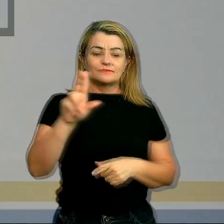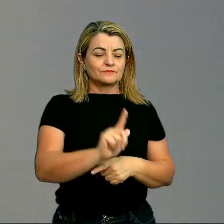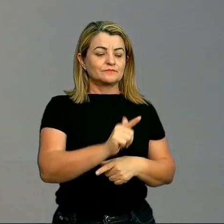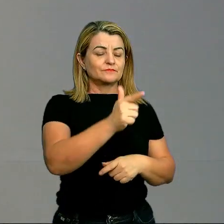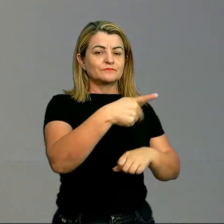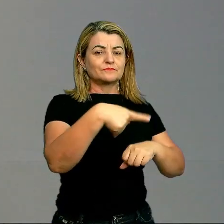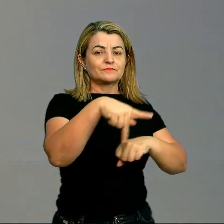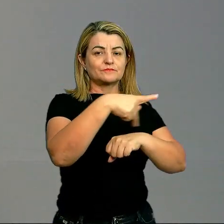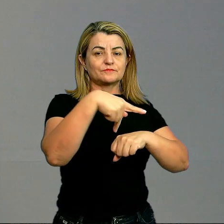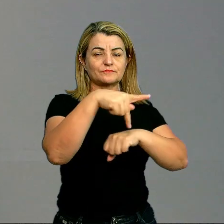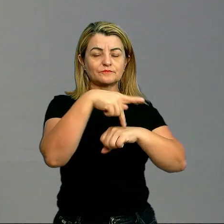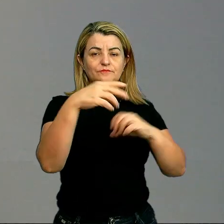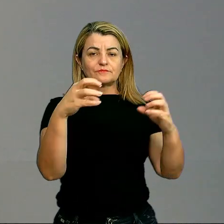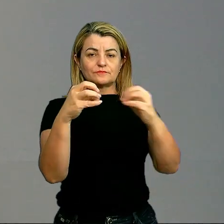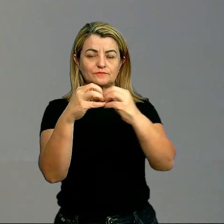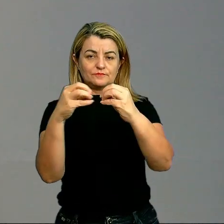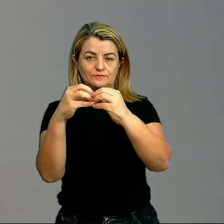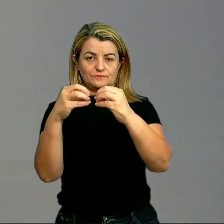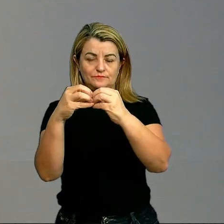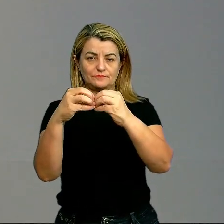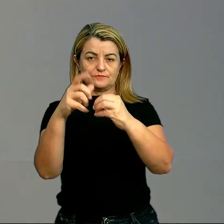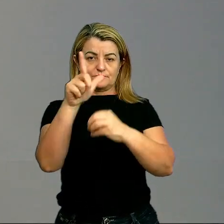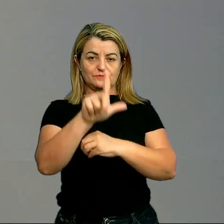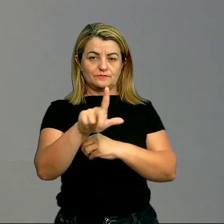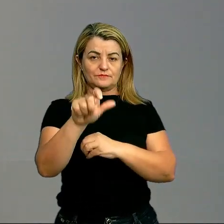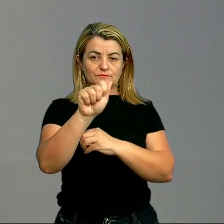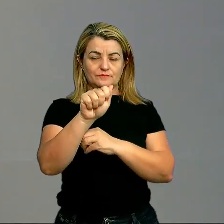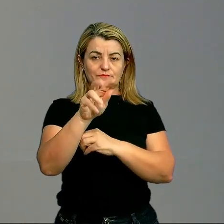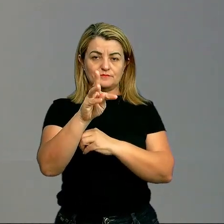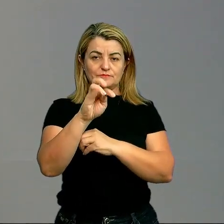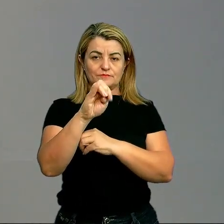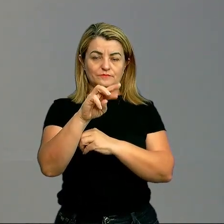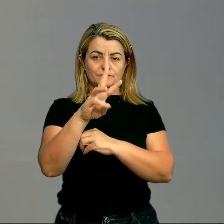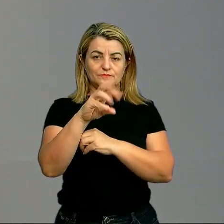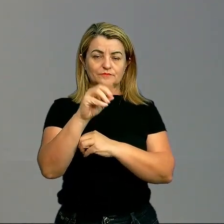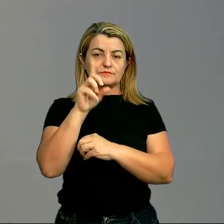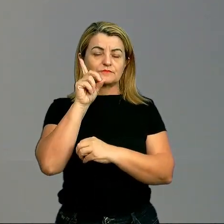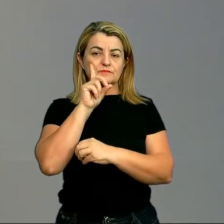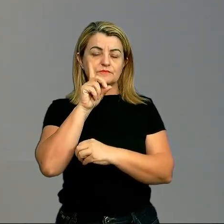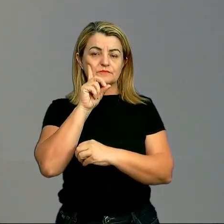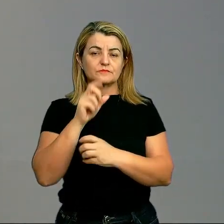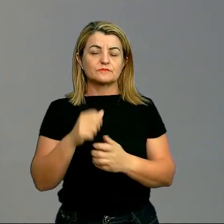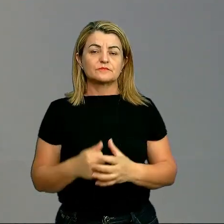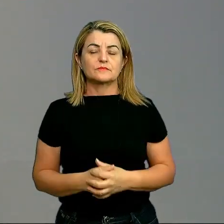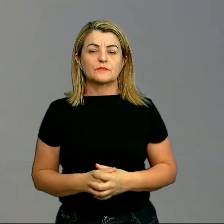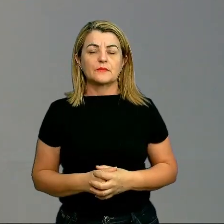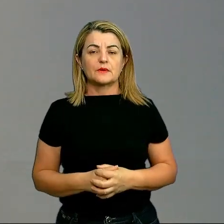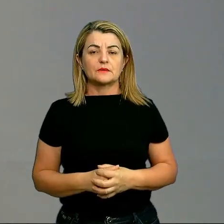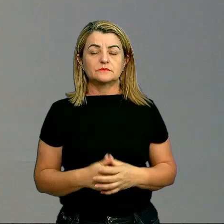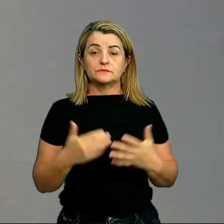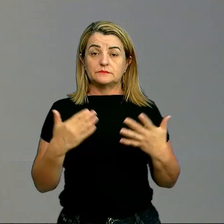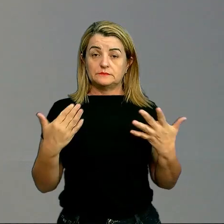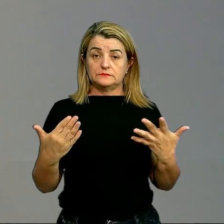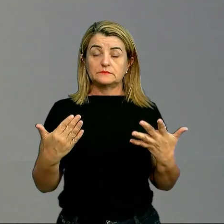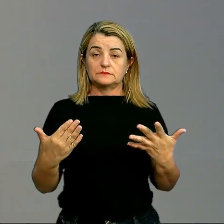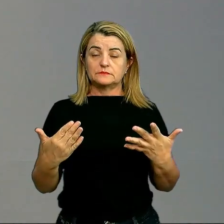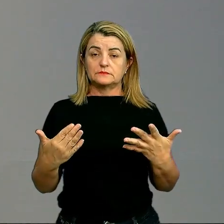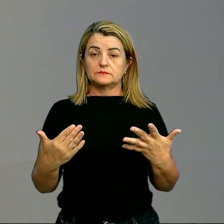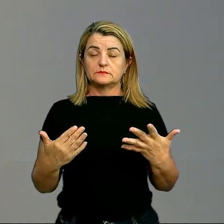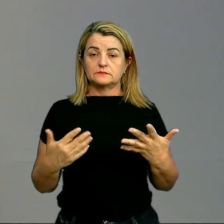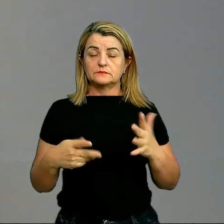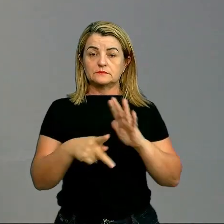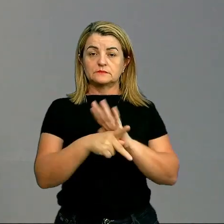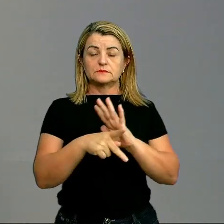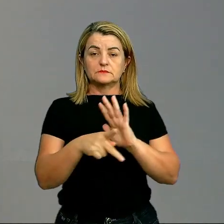próximas dos Estados Unidos, que são as nações latino-americanas, né? A gente já falou sobre o imperialismo, né? Então, foi uma espécie